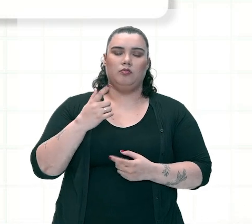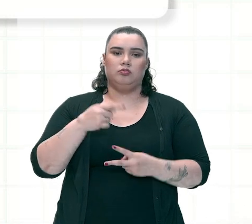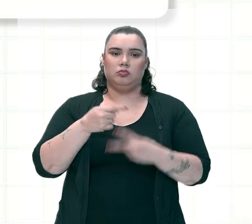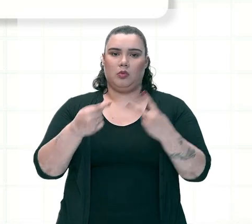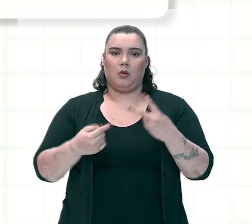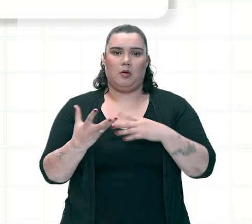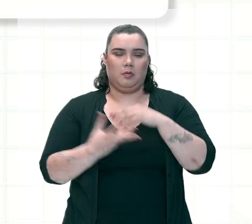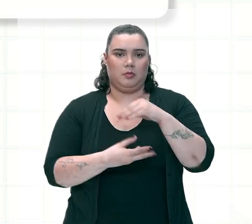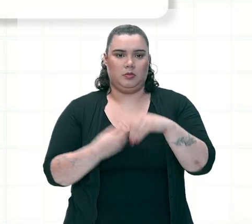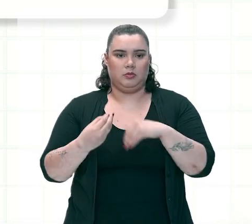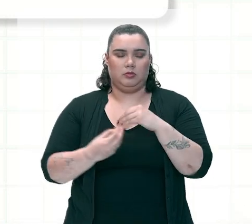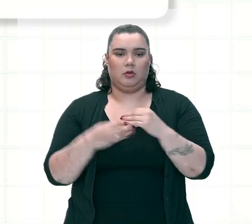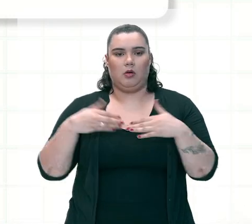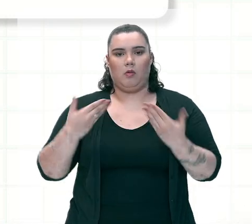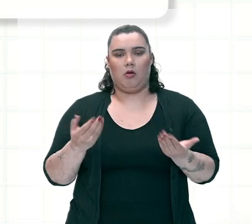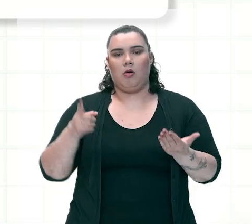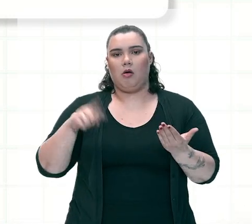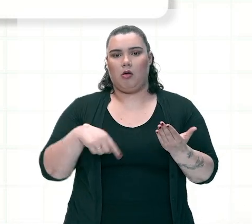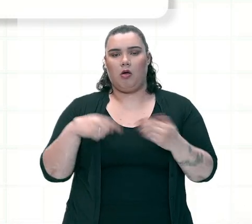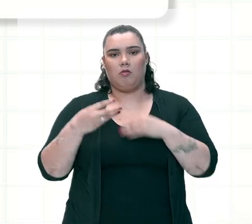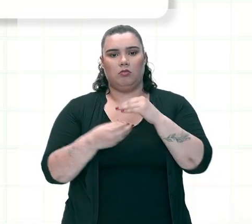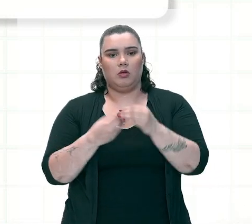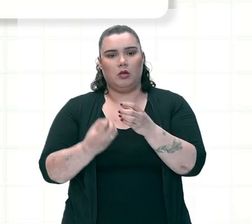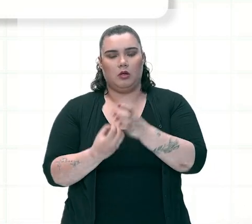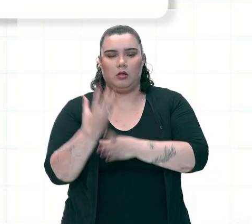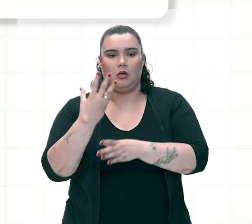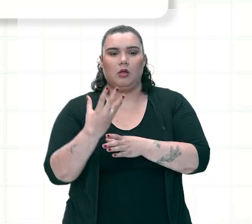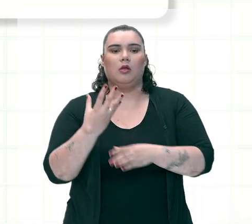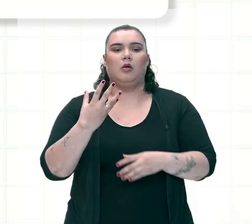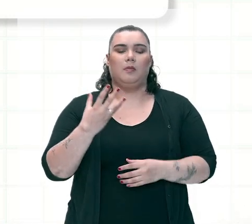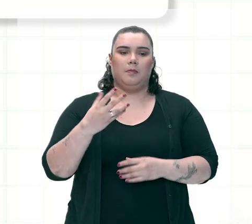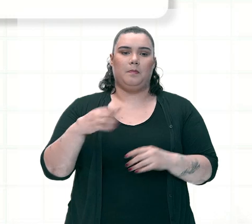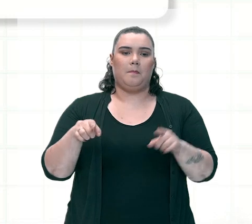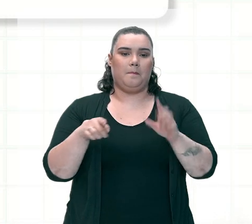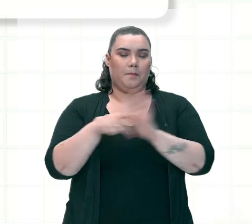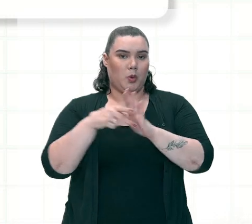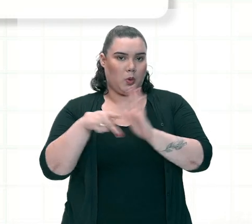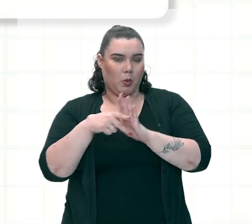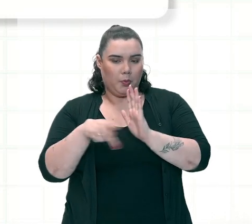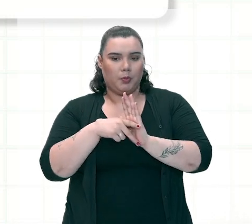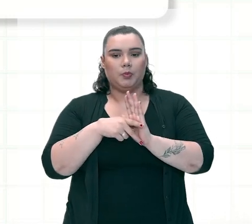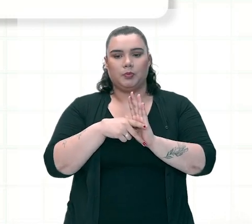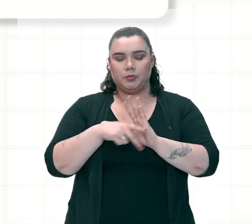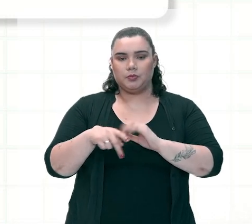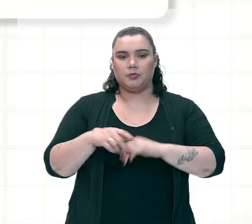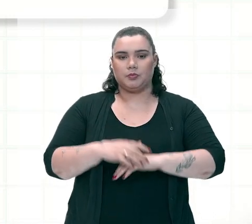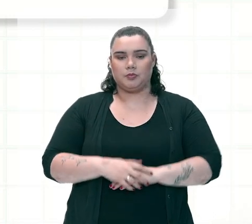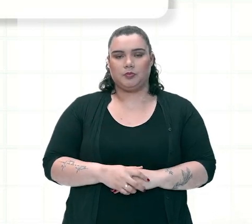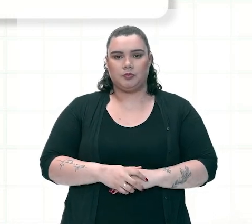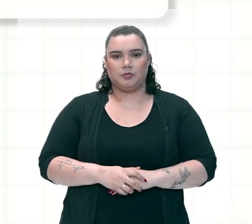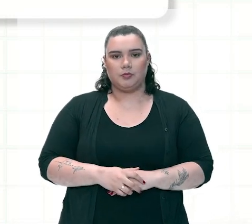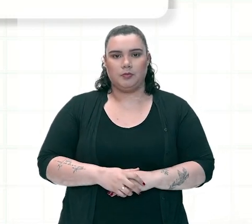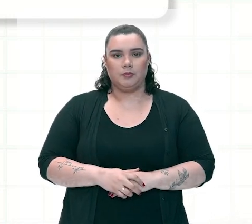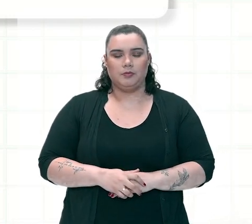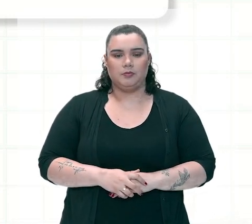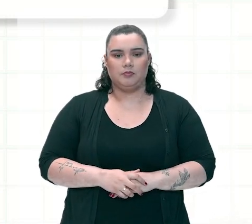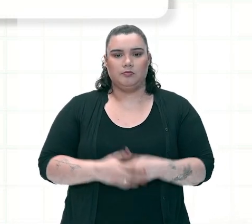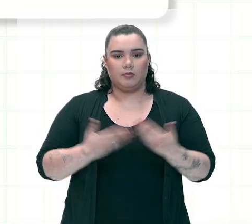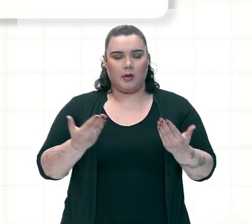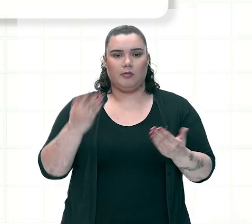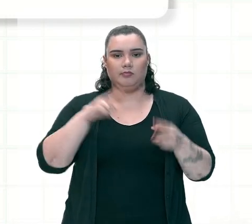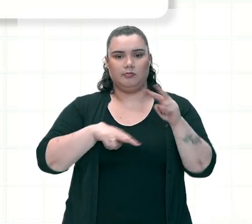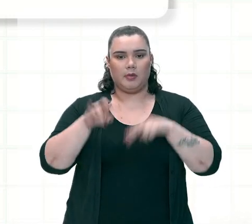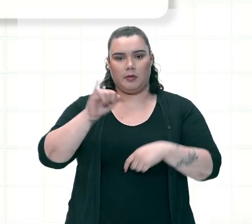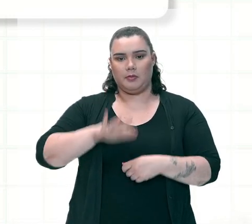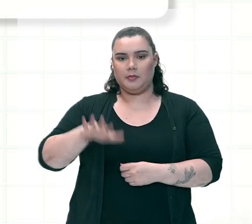funções mistas, né? Então, é uma glândula mista, produzindo aí hormônios, e o suco pancreático, como a gente pôde visualizar